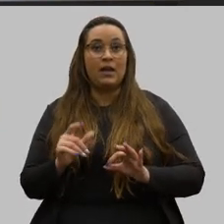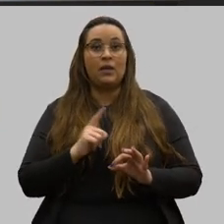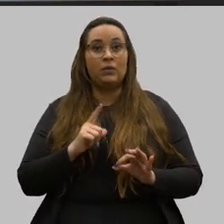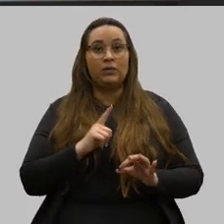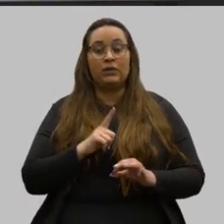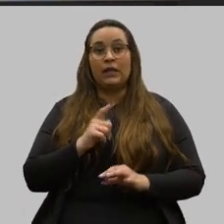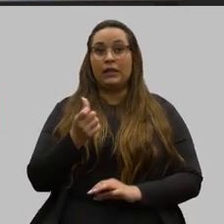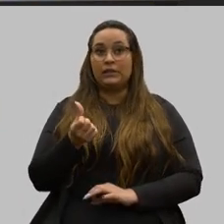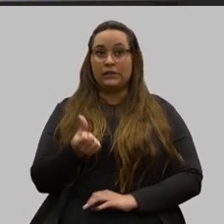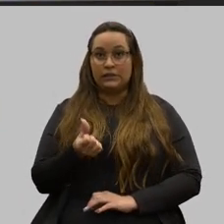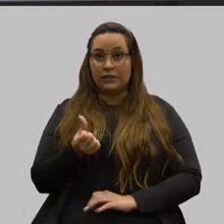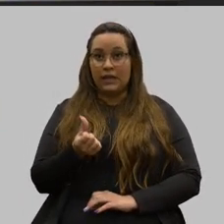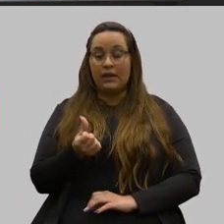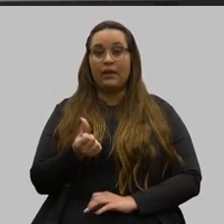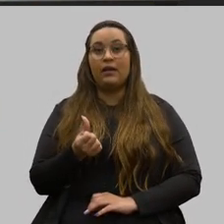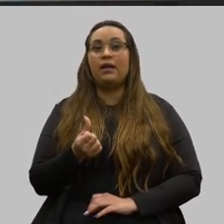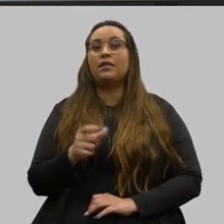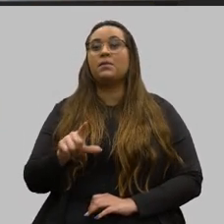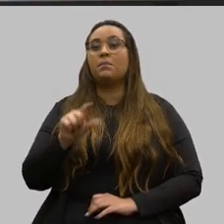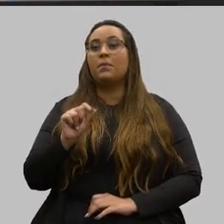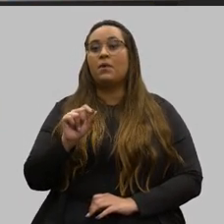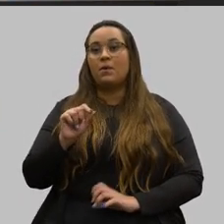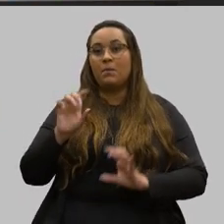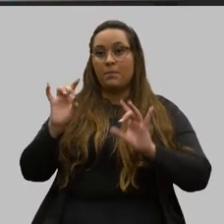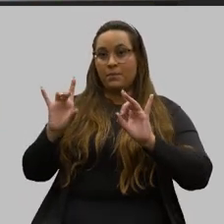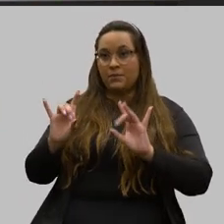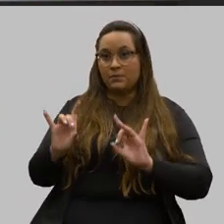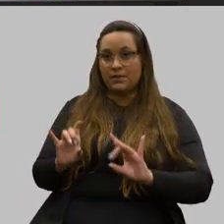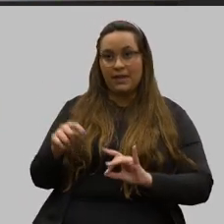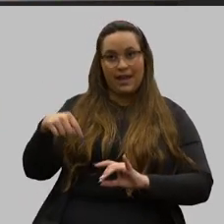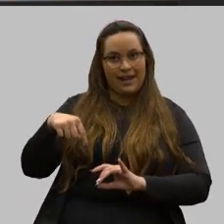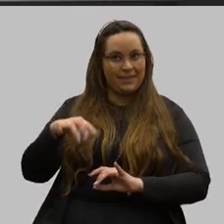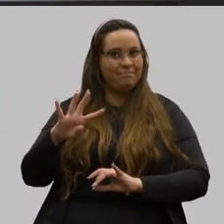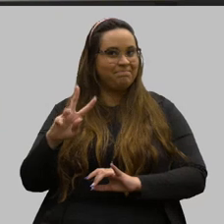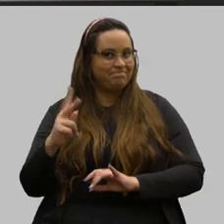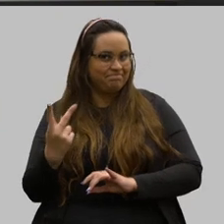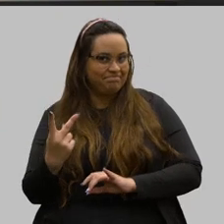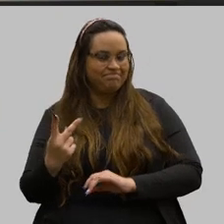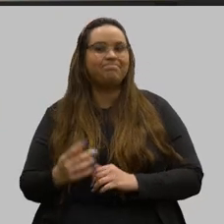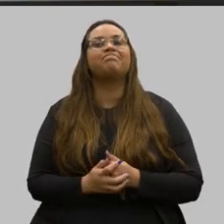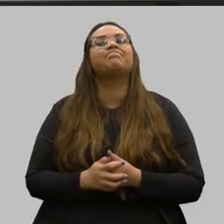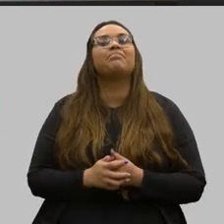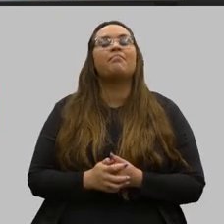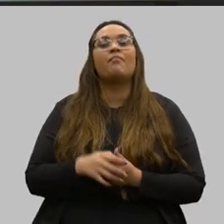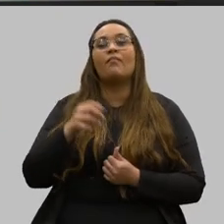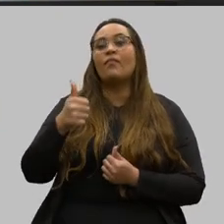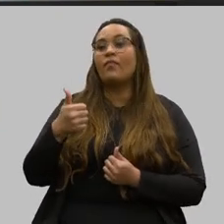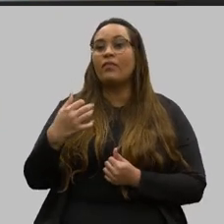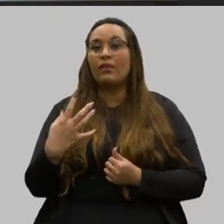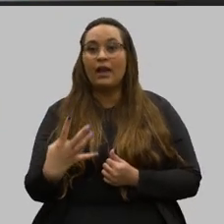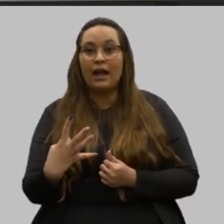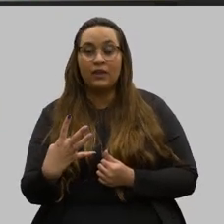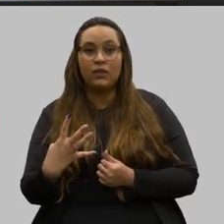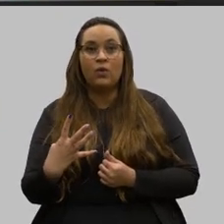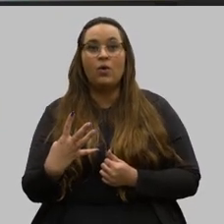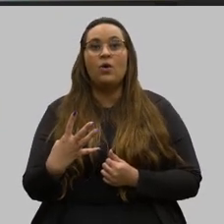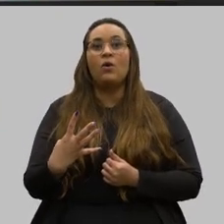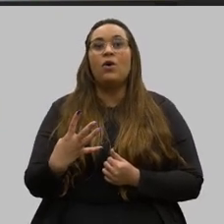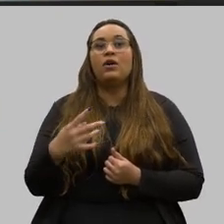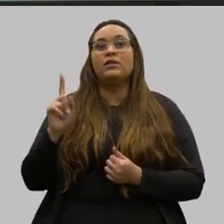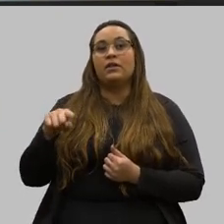operacionais um comando especializado que fica aqui em Belo Horizonte 14 eh batalhões sendo 12